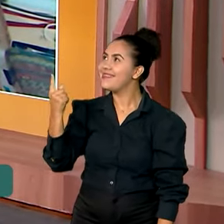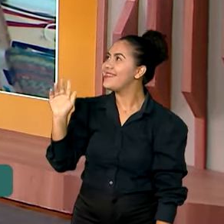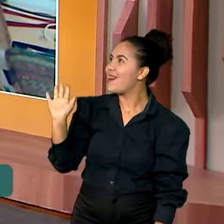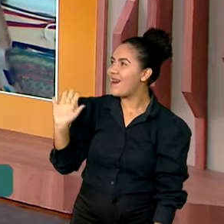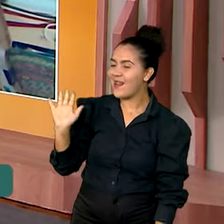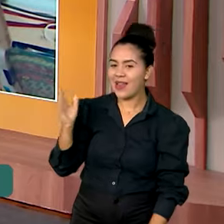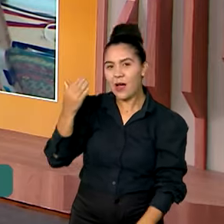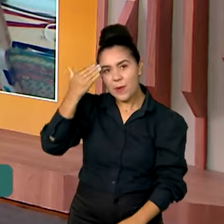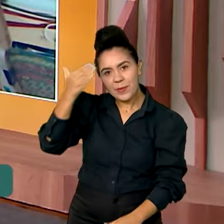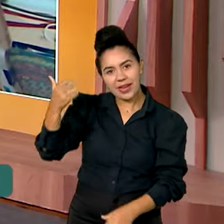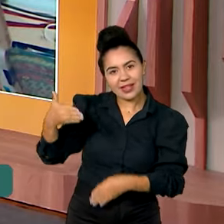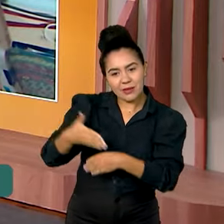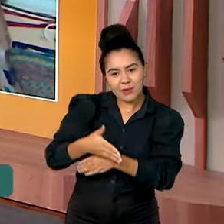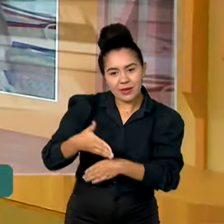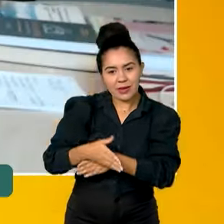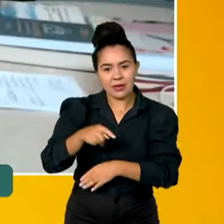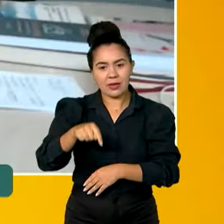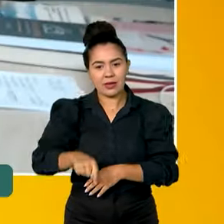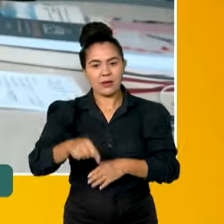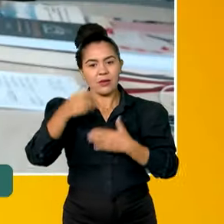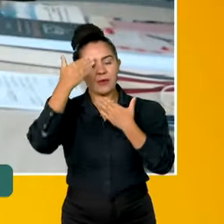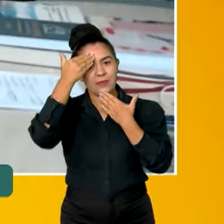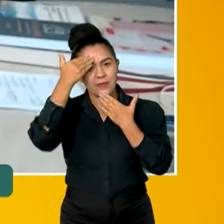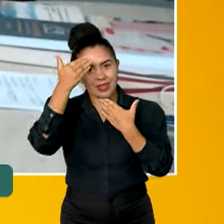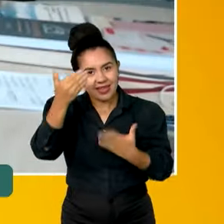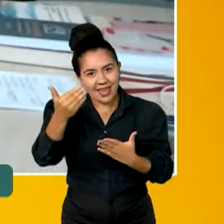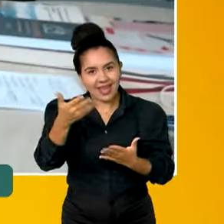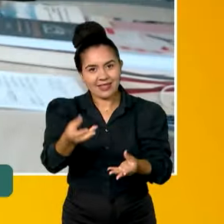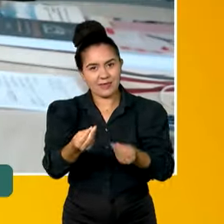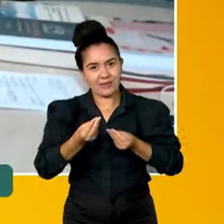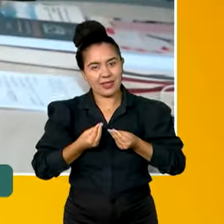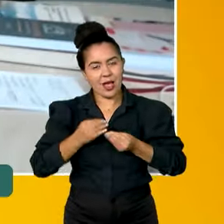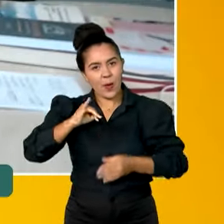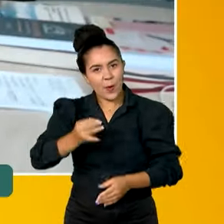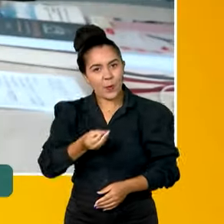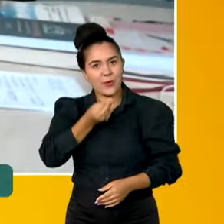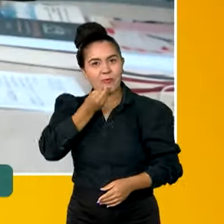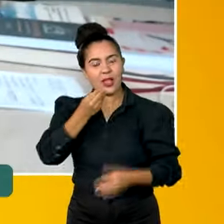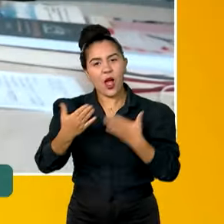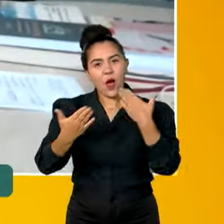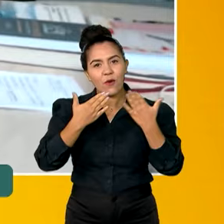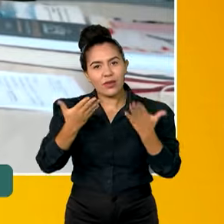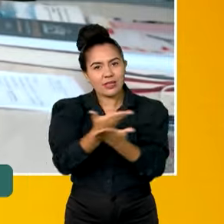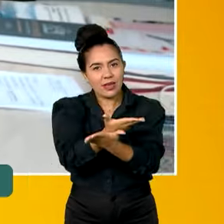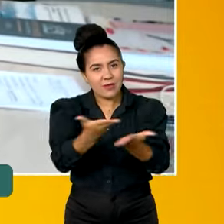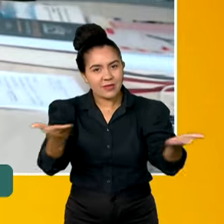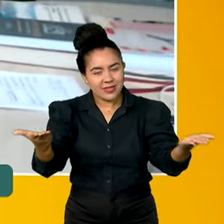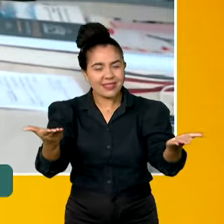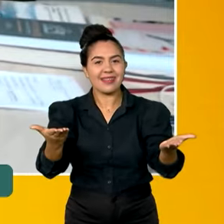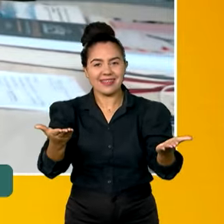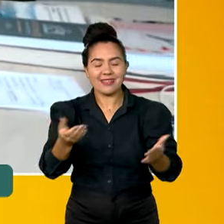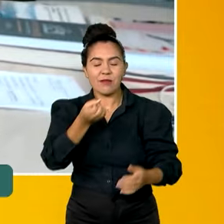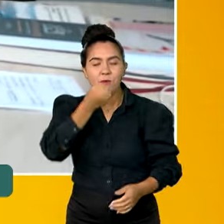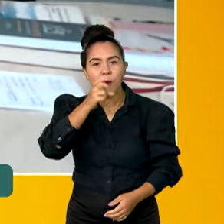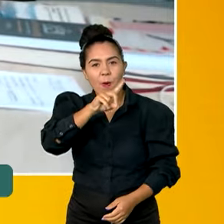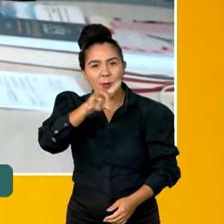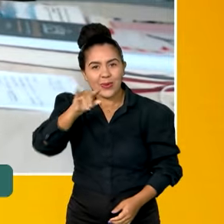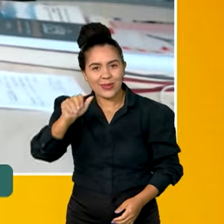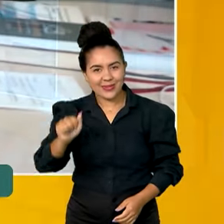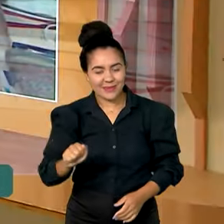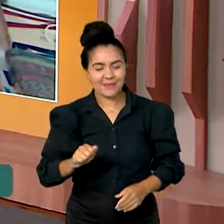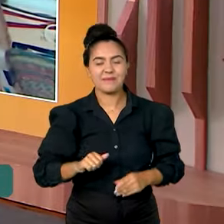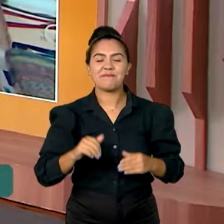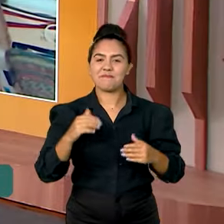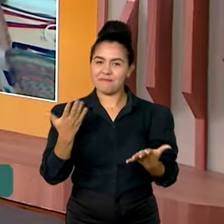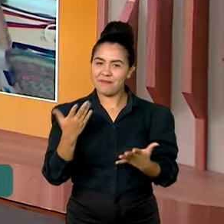Dia. Olá, Vanessa, obrigada pela oportunidade de conversar com vocês e a todos os ouvintes também. Bom dia. Bom dia, nós